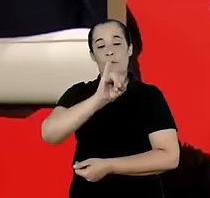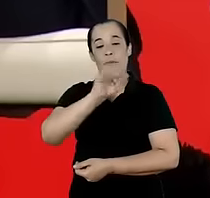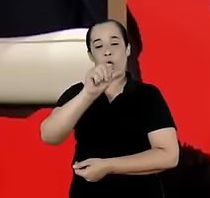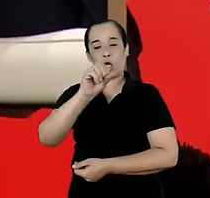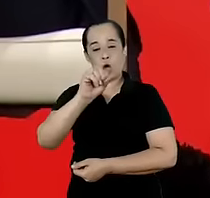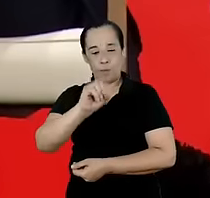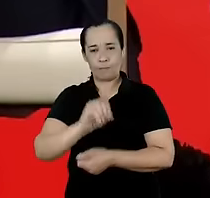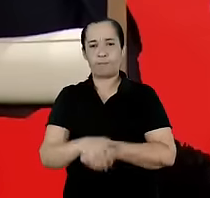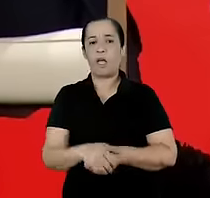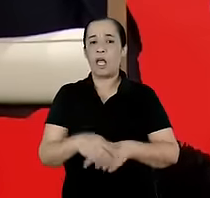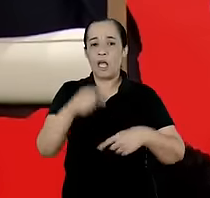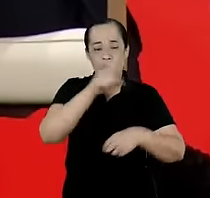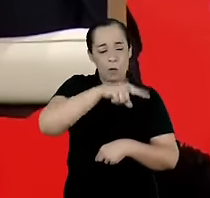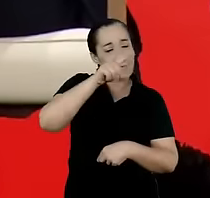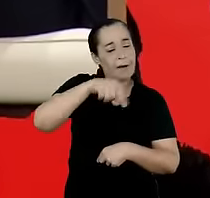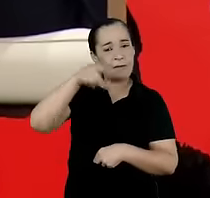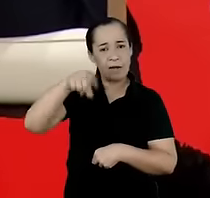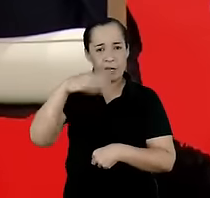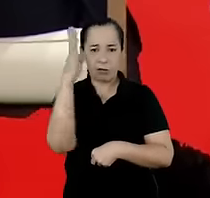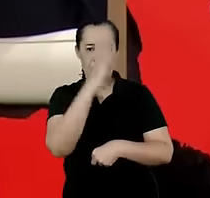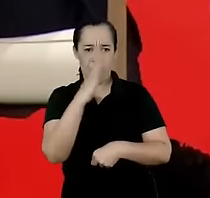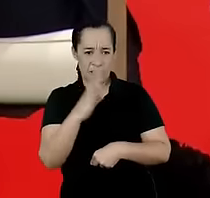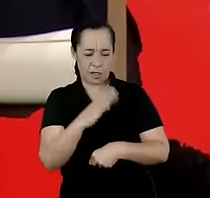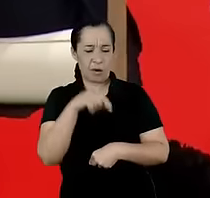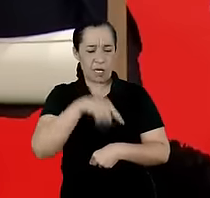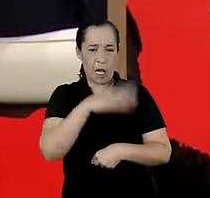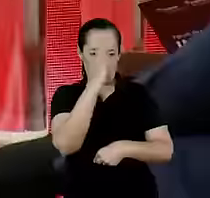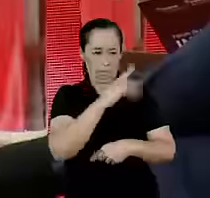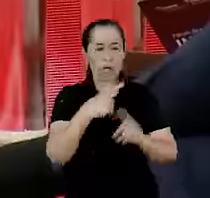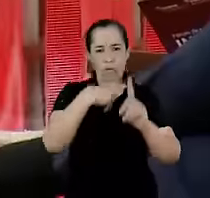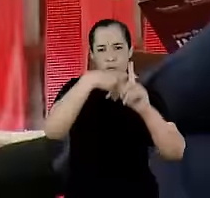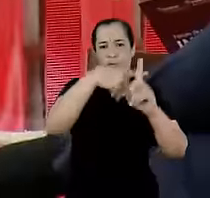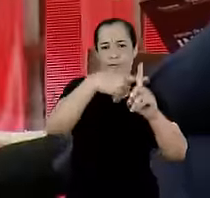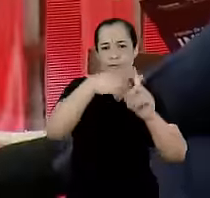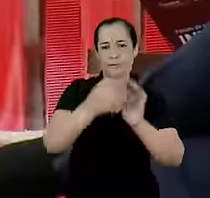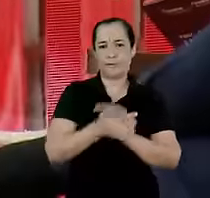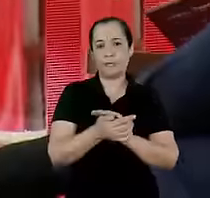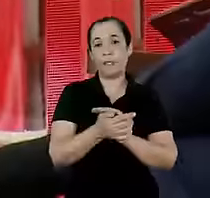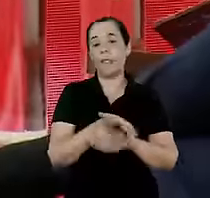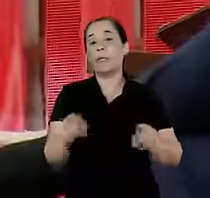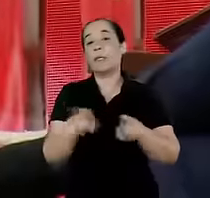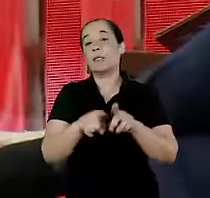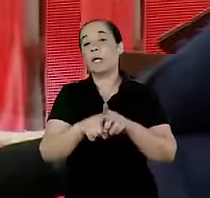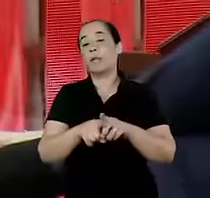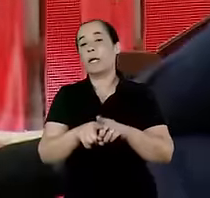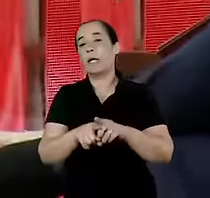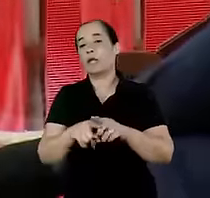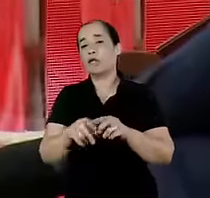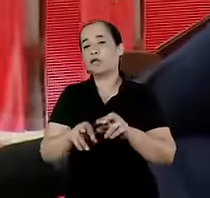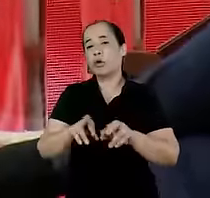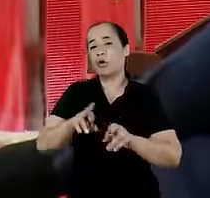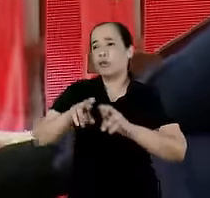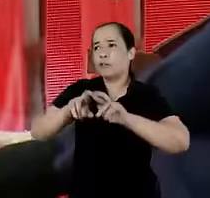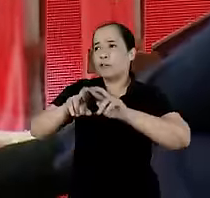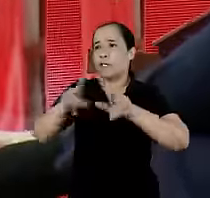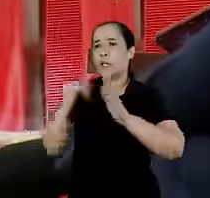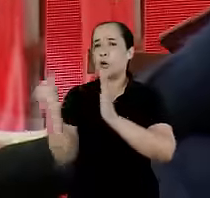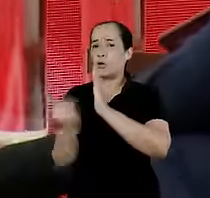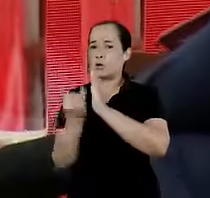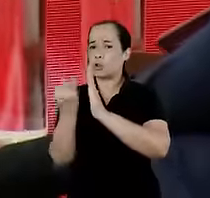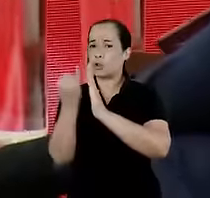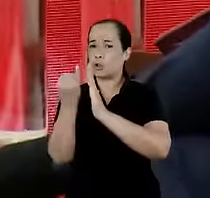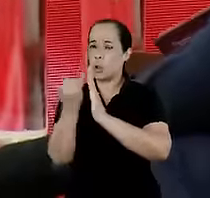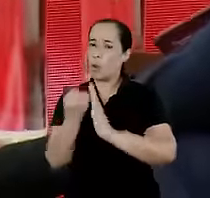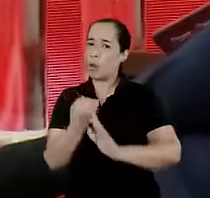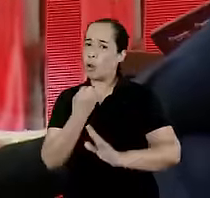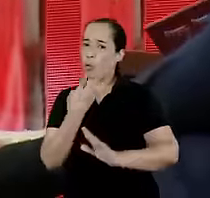variável hoje no Brasil que tem um fluxo muito positivo pela parte Agro e tem um diferencial de juros que ainda é favorável mas não só o câmbio a